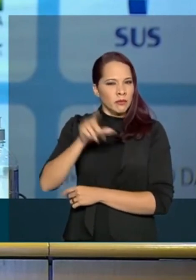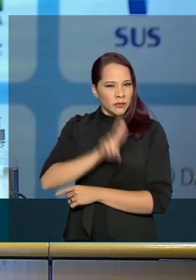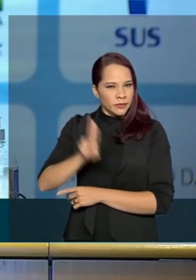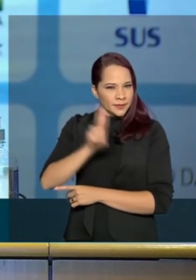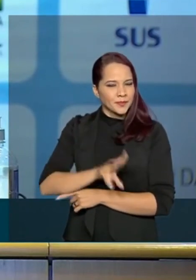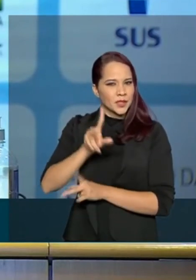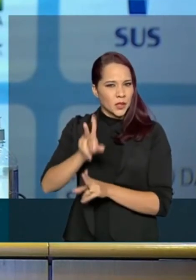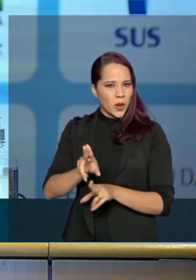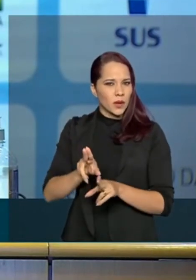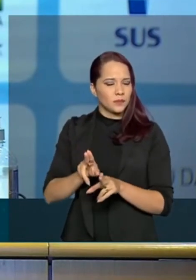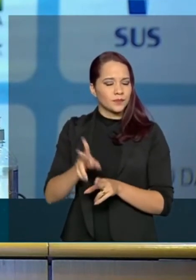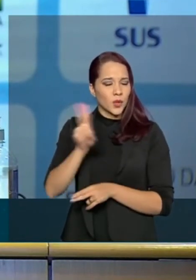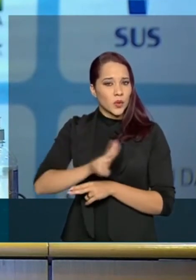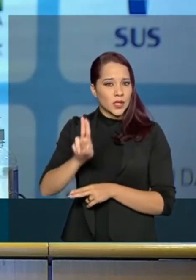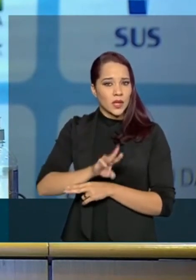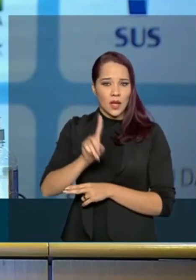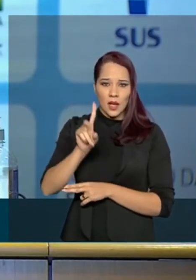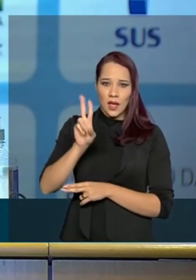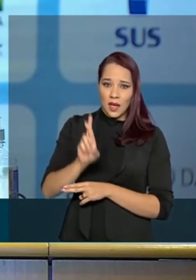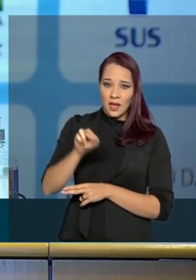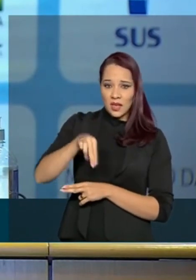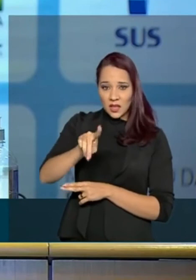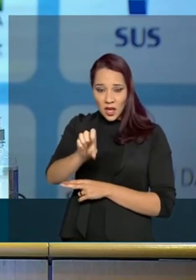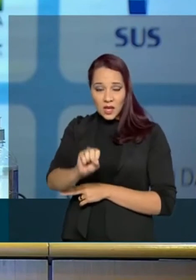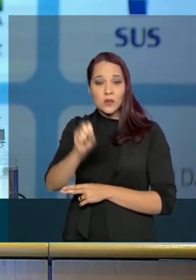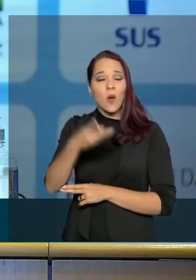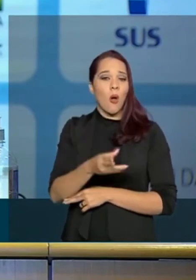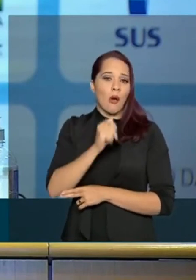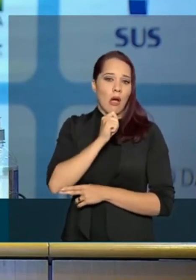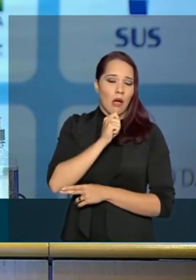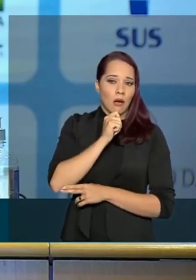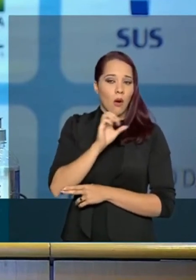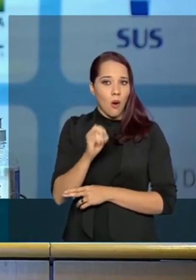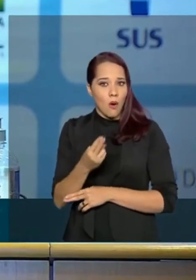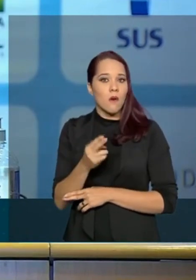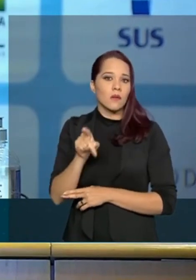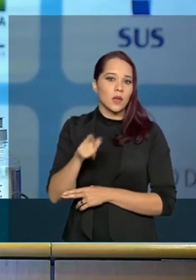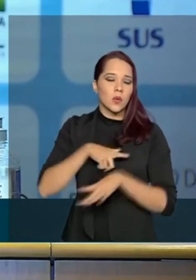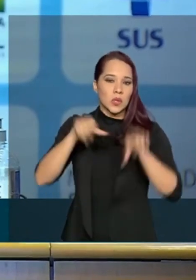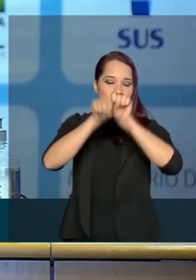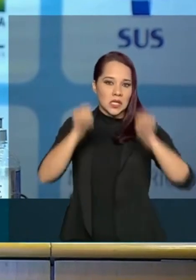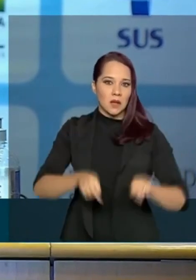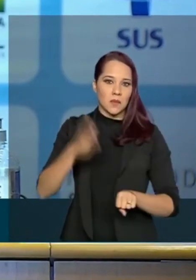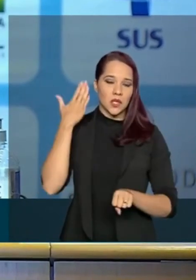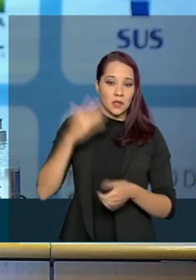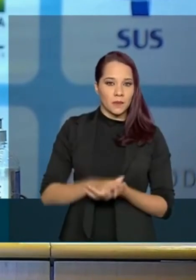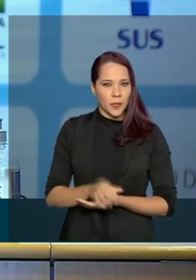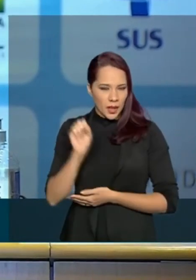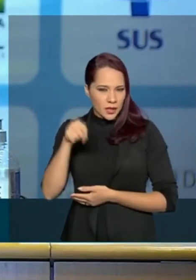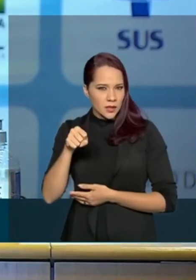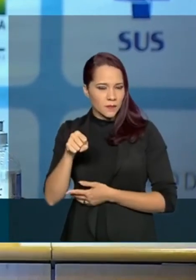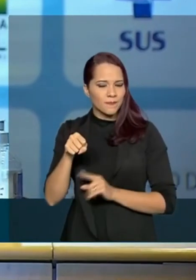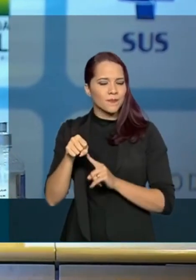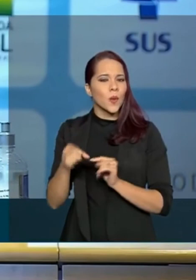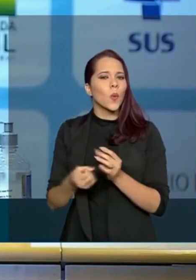como fonte a RNDS ou ainda se referem ao sistema antigo? Se sim, quando